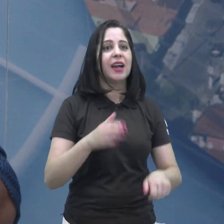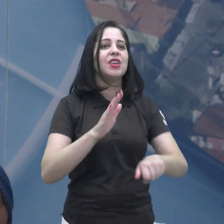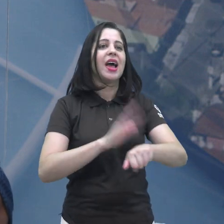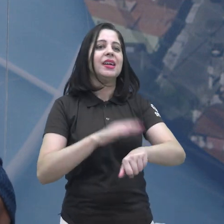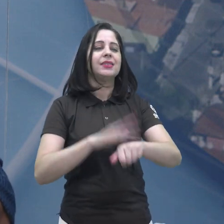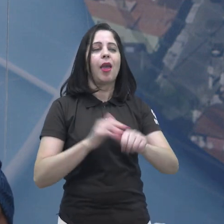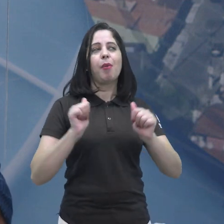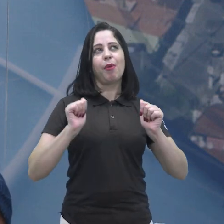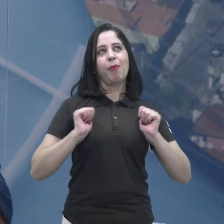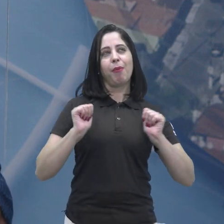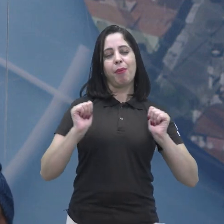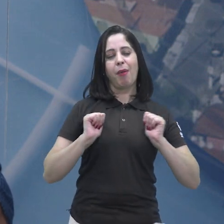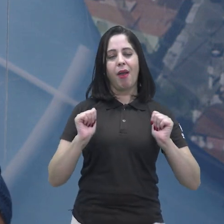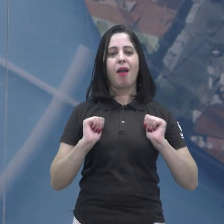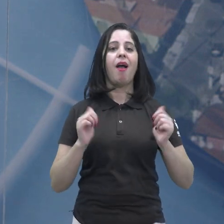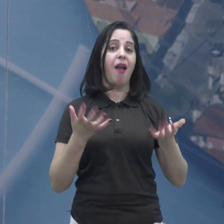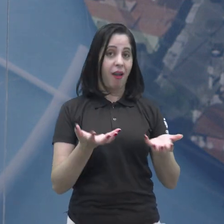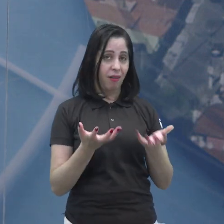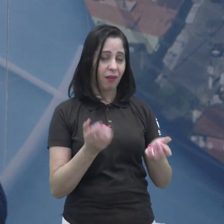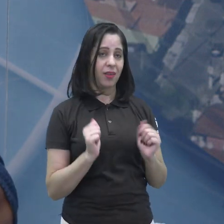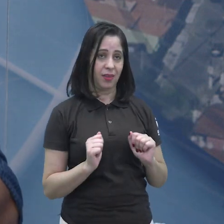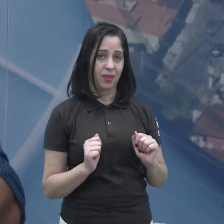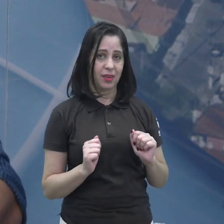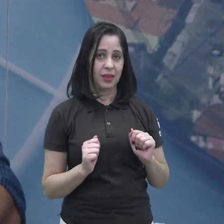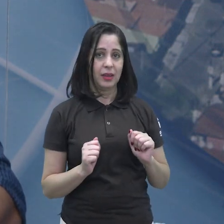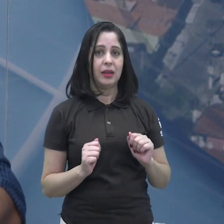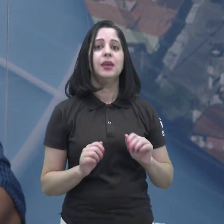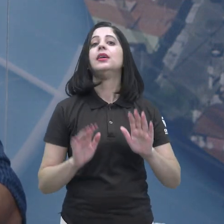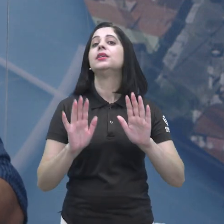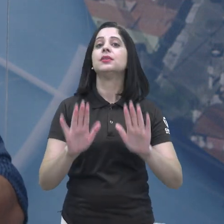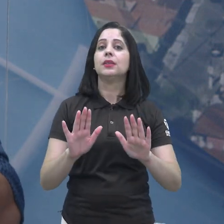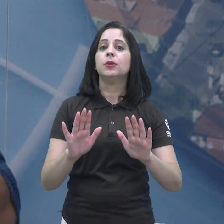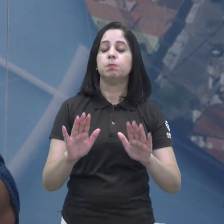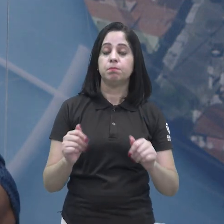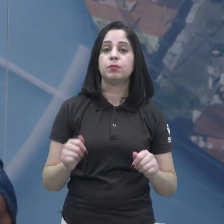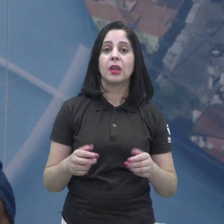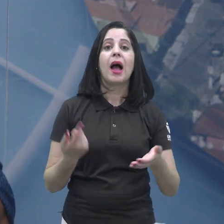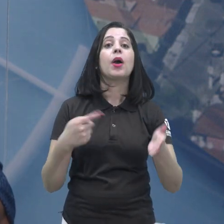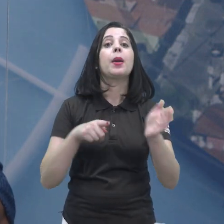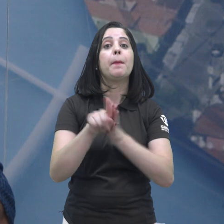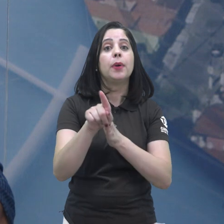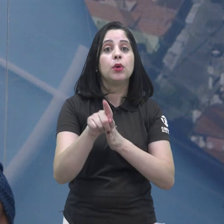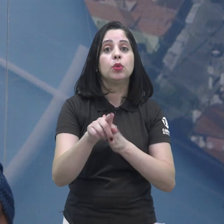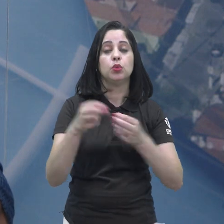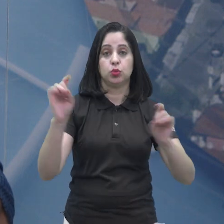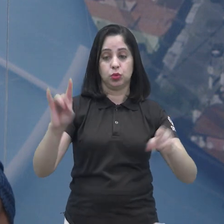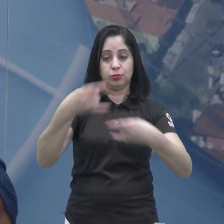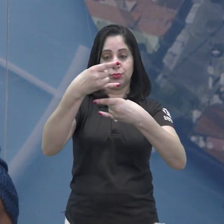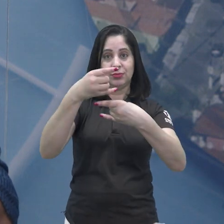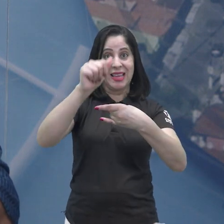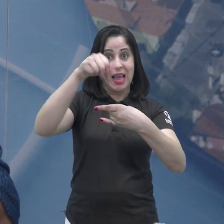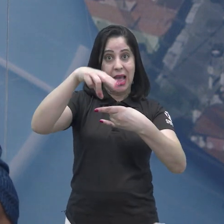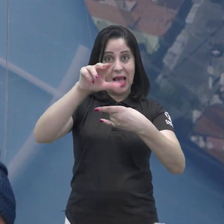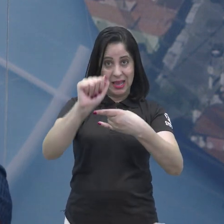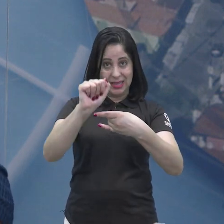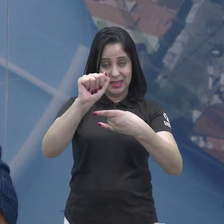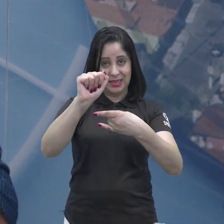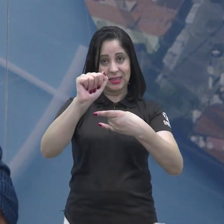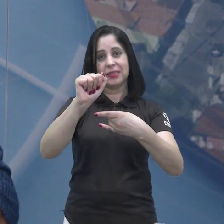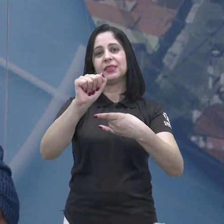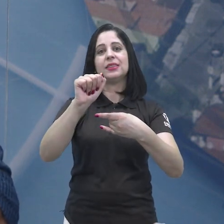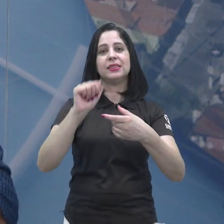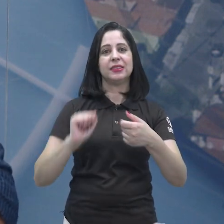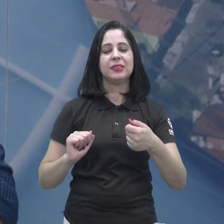mais tempo livre, eles buscam conexão com aquilo que eles estão fazendo. Diante desse cenário, eu queria perguntar para a Ana, que está conectada conosco